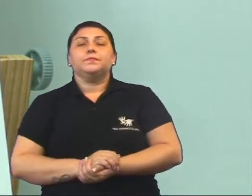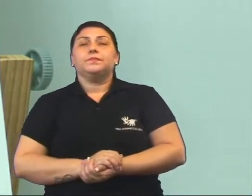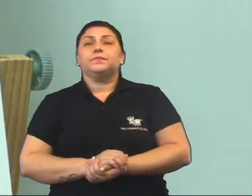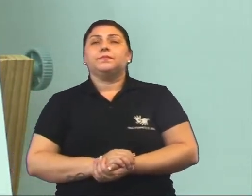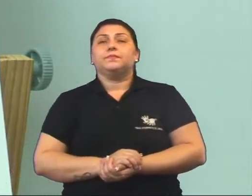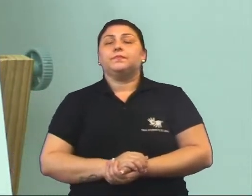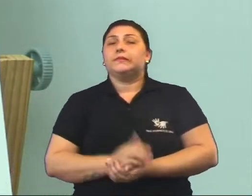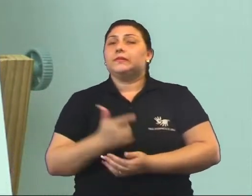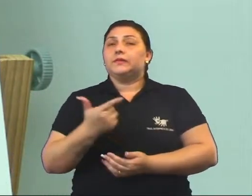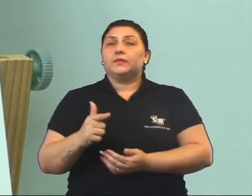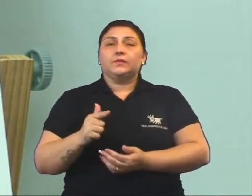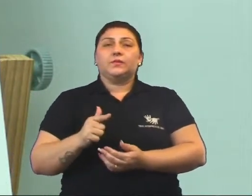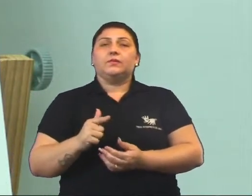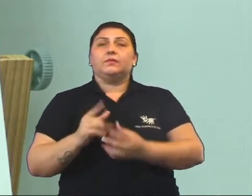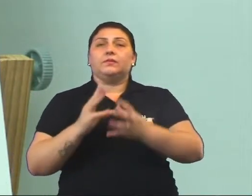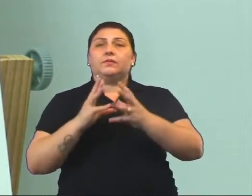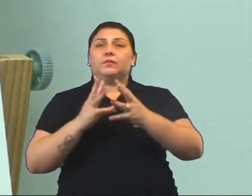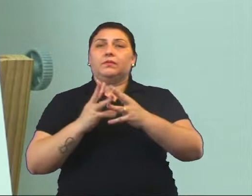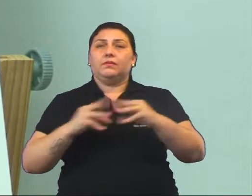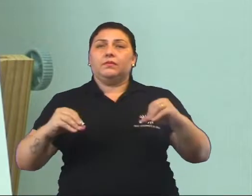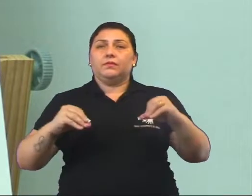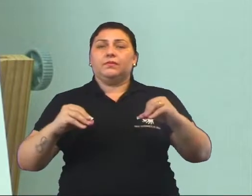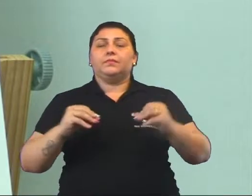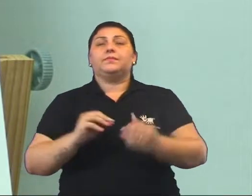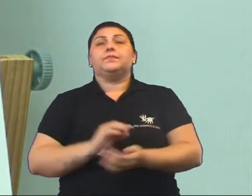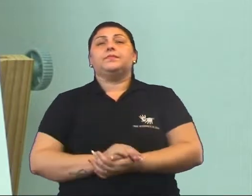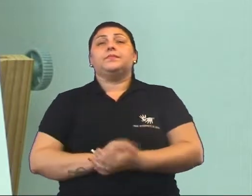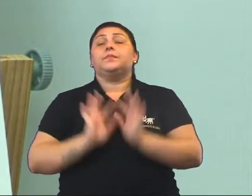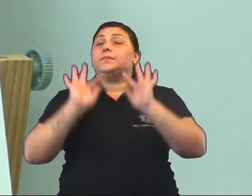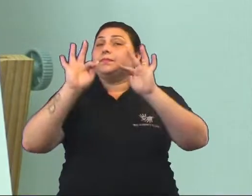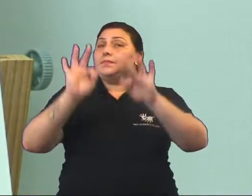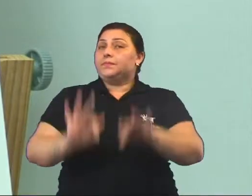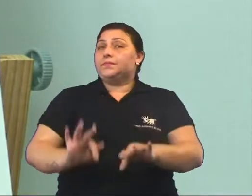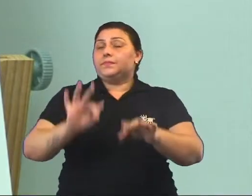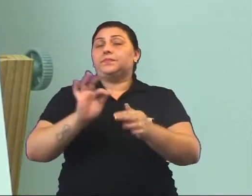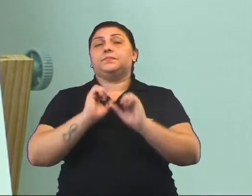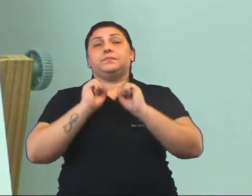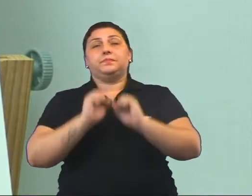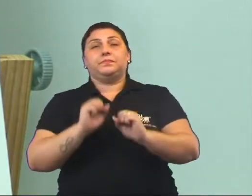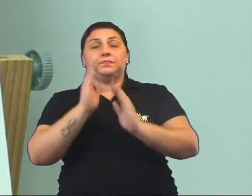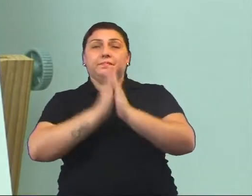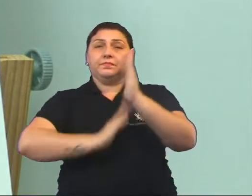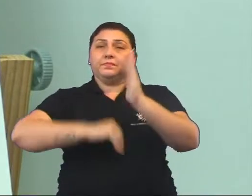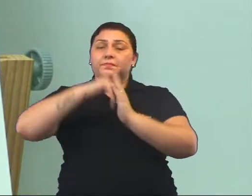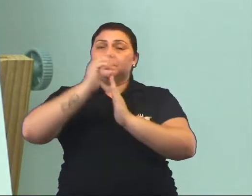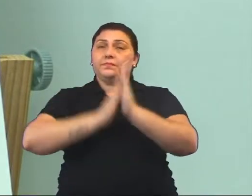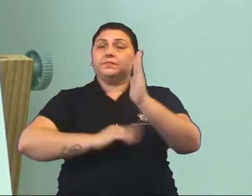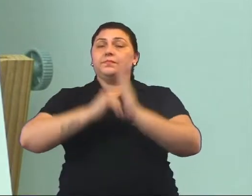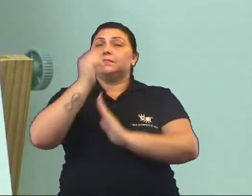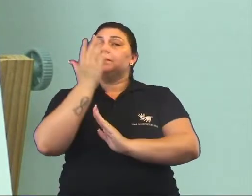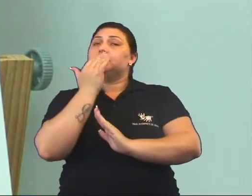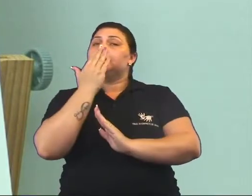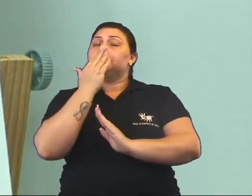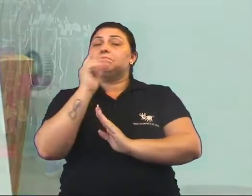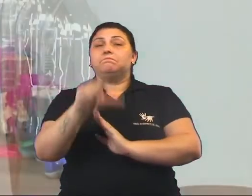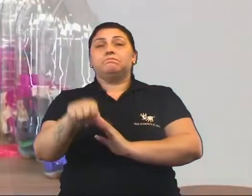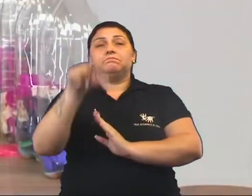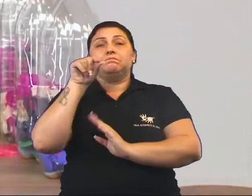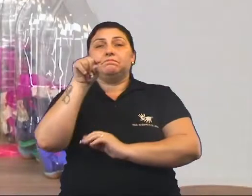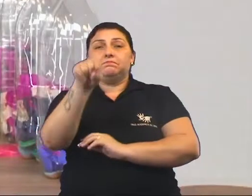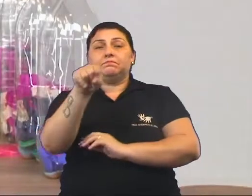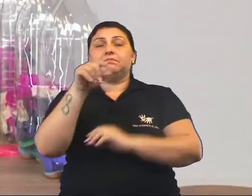não desmanche. Para finalizar, pode pintar com tinta da cor